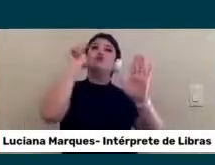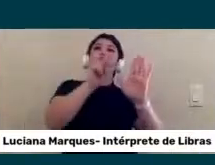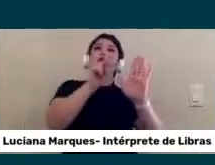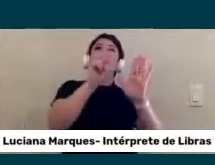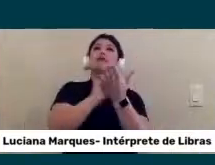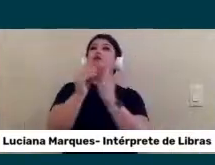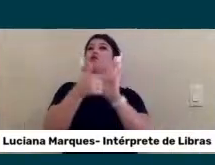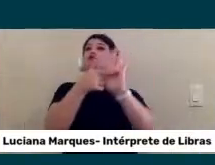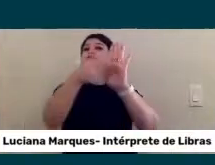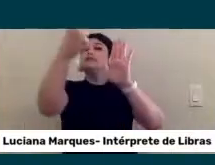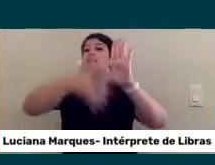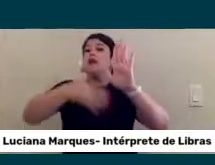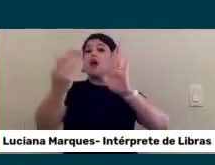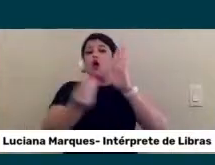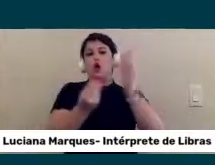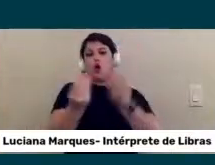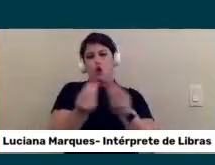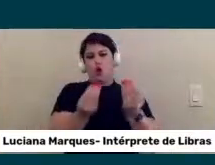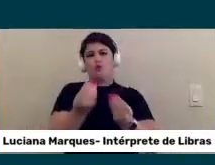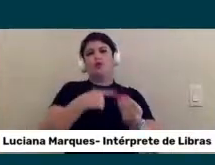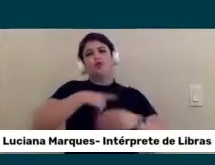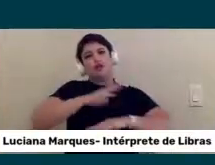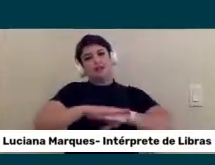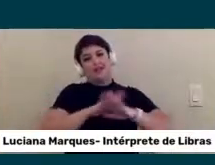nosso tempo para o tema de hoje